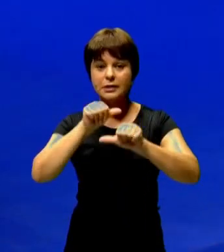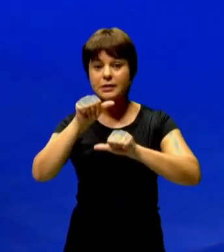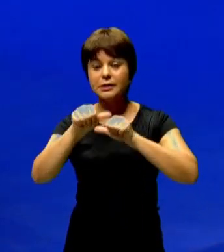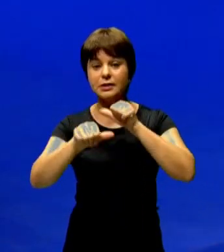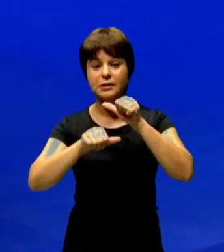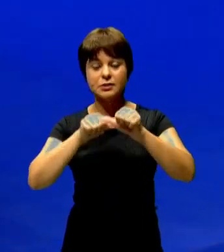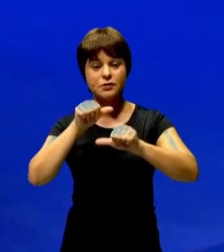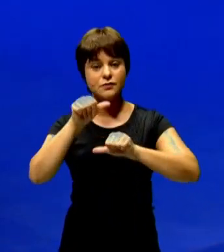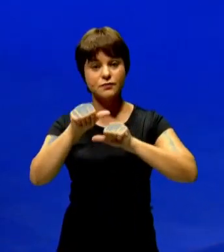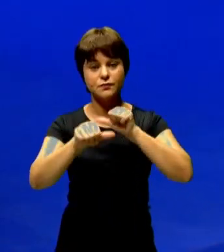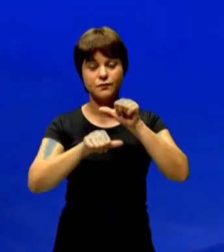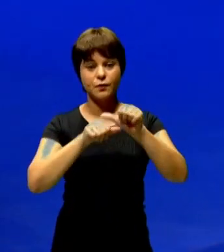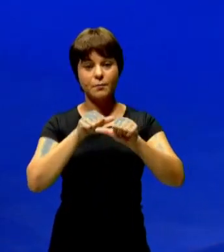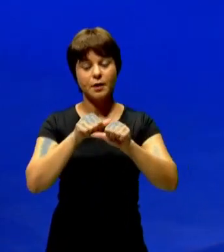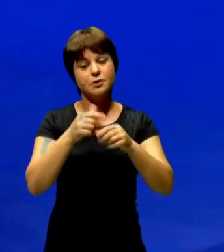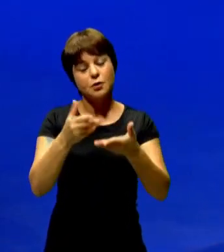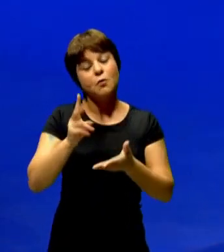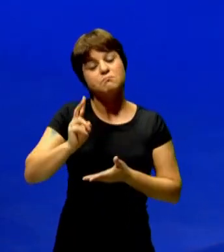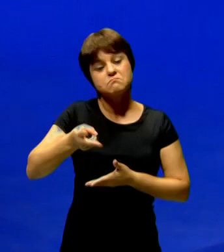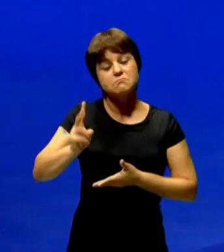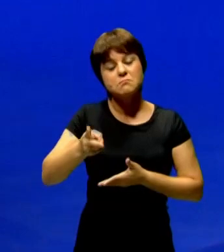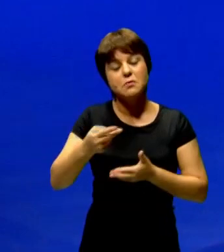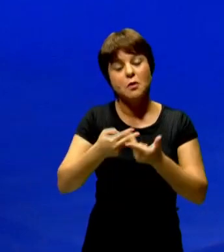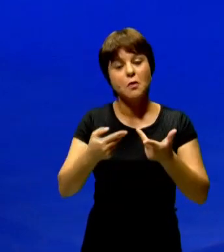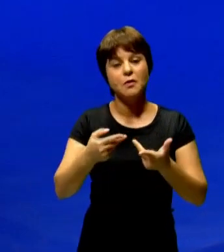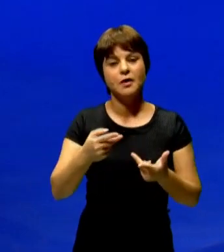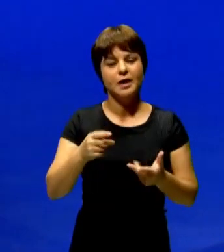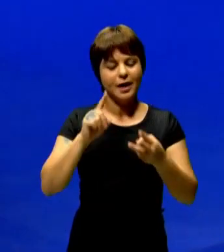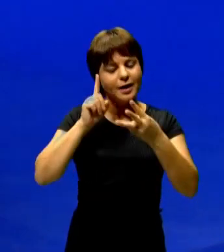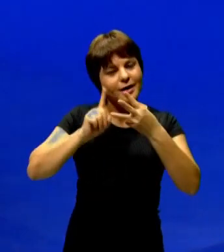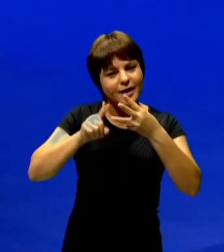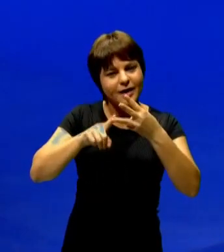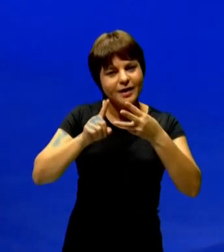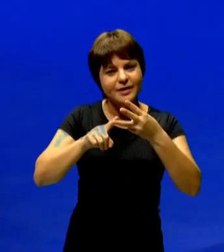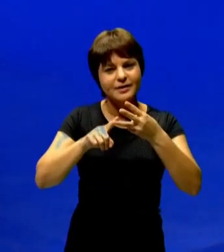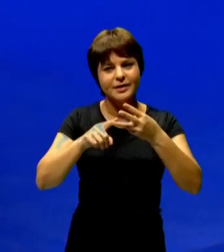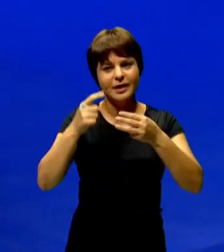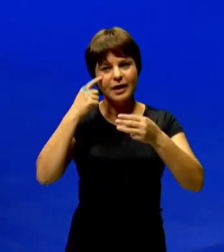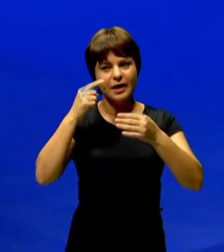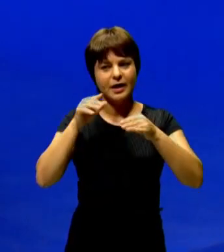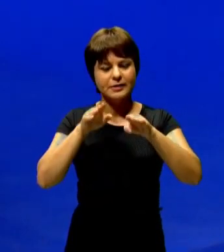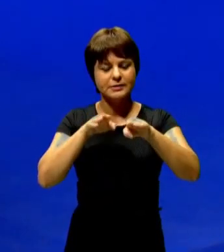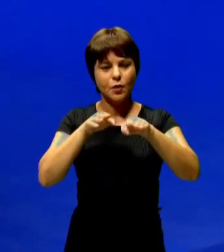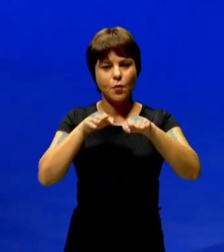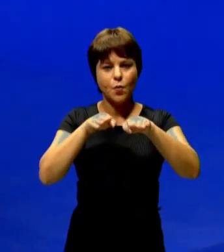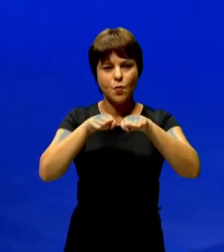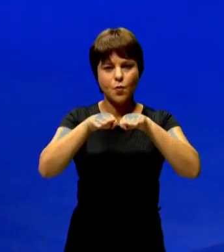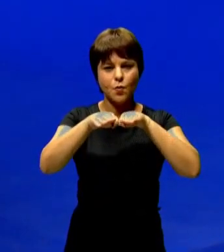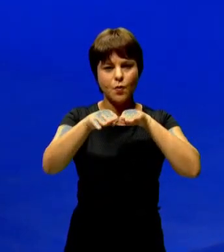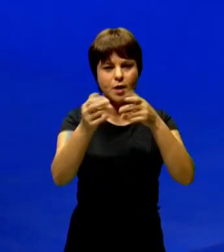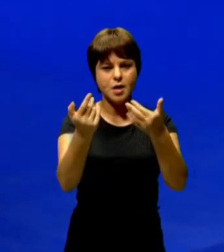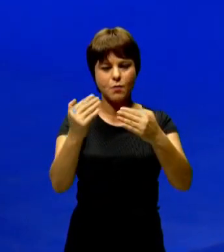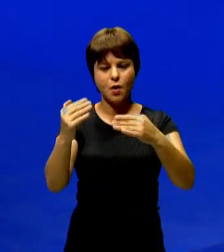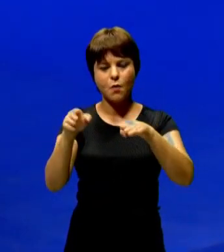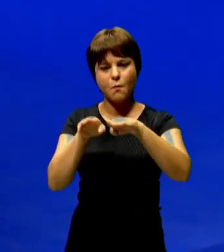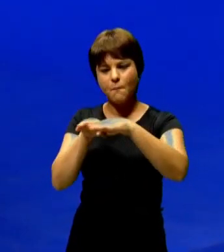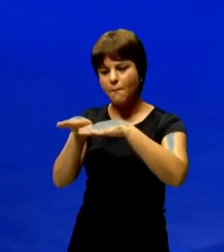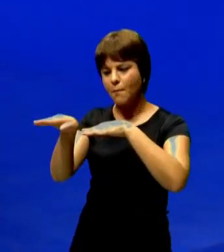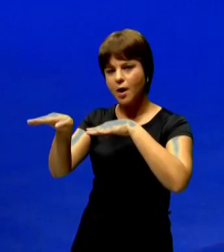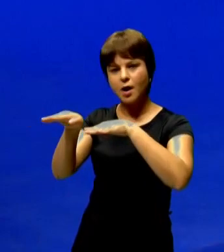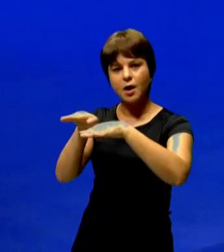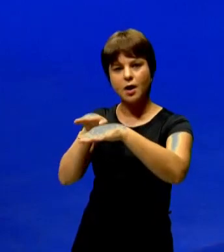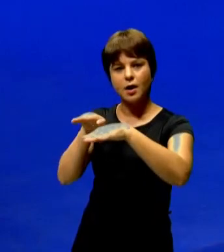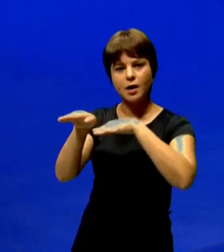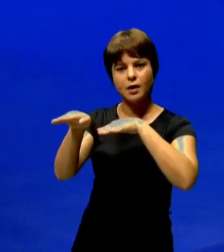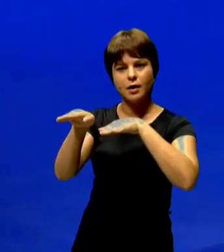limite transformante ou limite conservativo. Nesse limite, na verdade, as placas estão em direção assim, paralela.